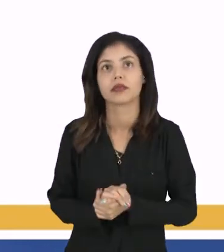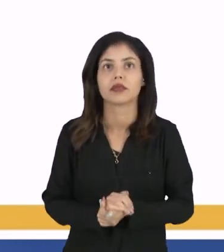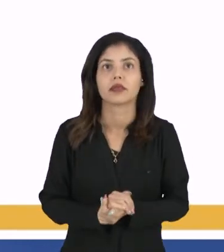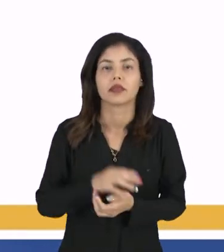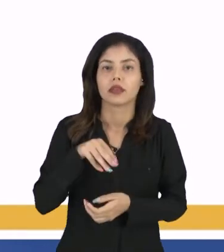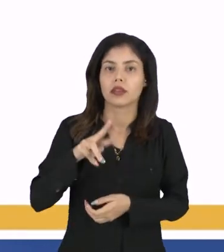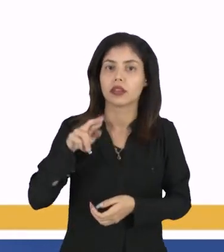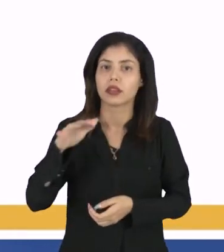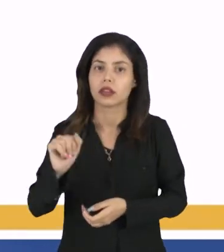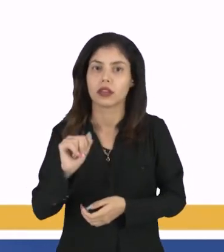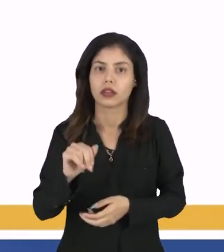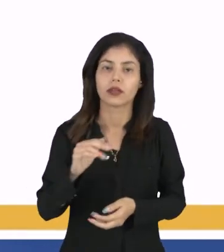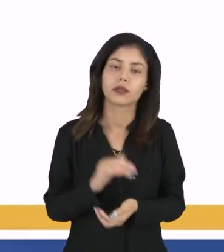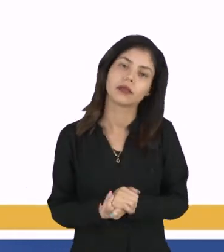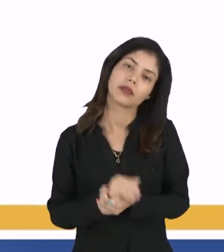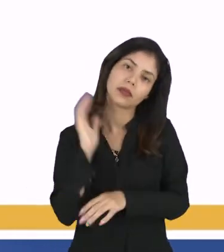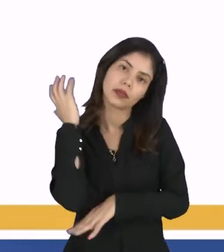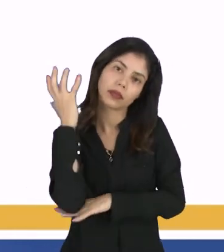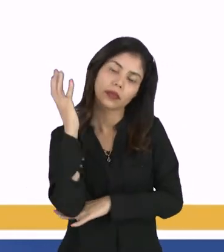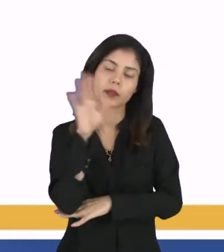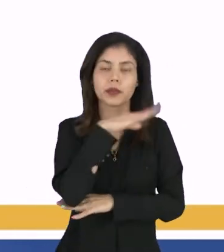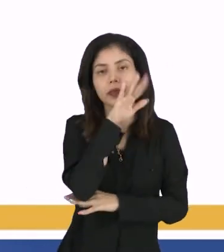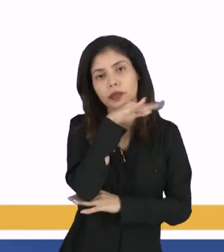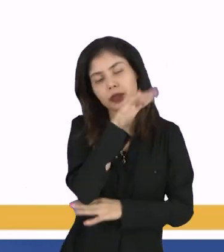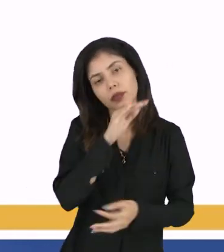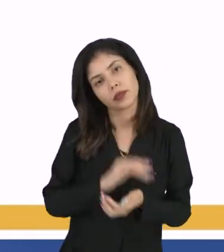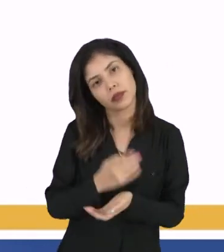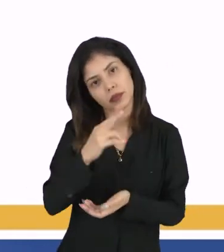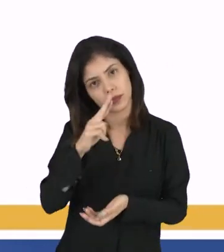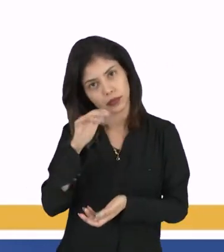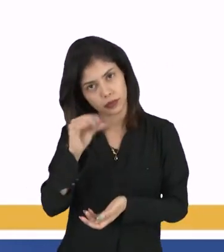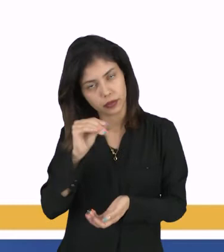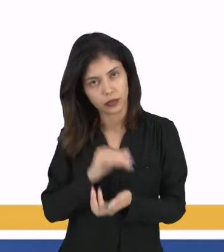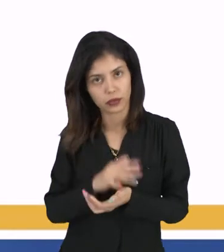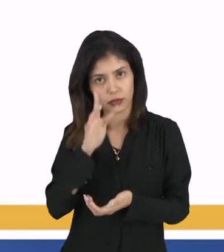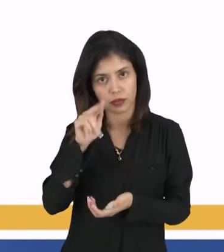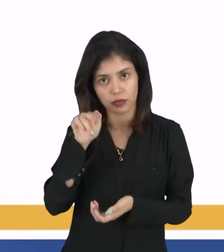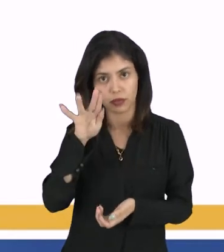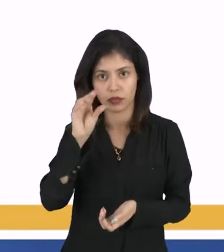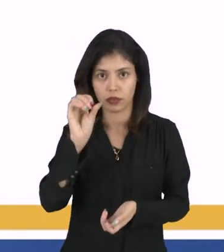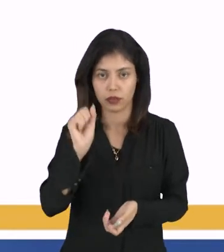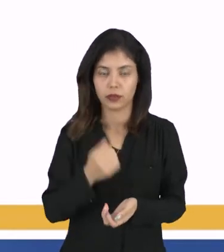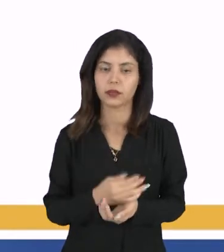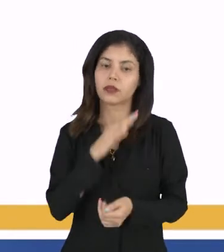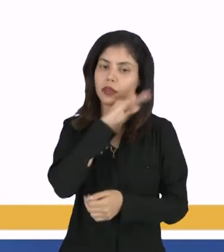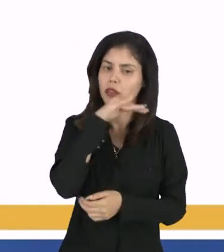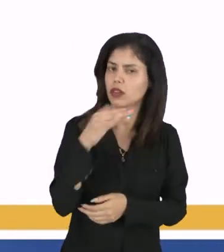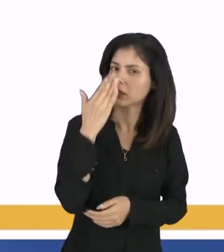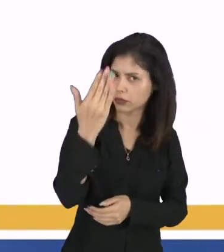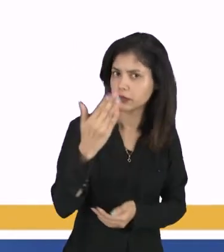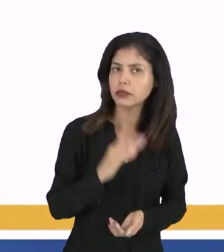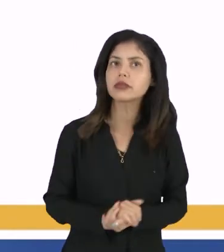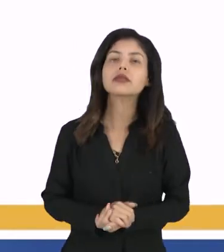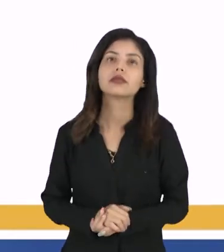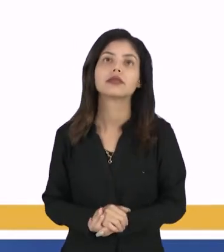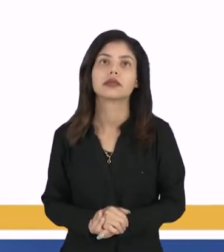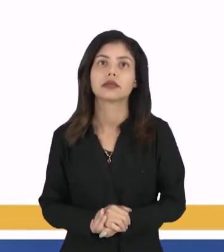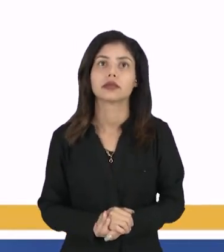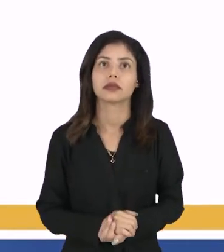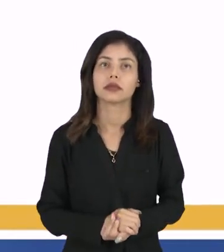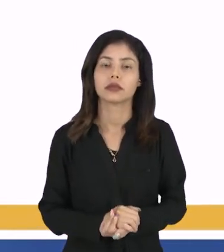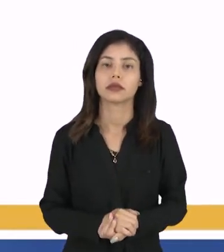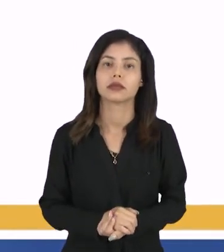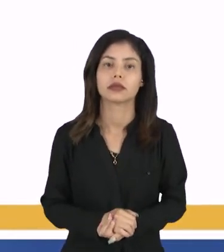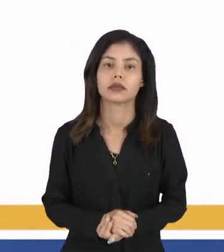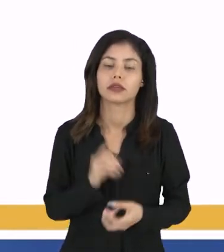Monera, protista, fungi, animal e vegetal. Animal e vegetal nós vamos estudar mais à frente. Então, nós estudamos